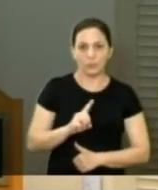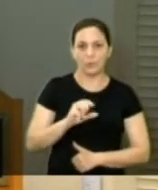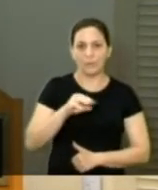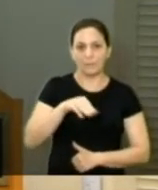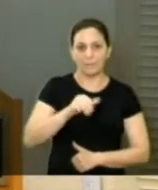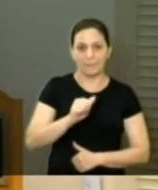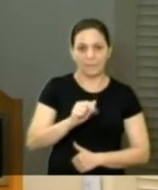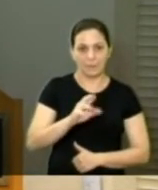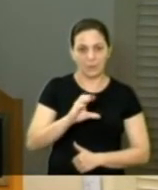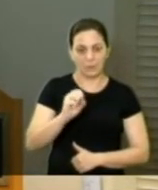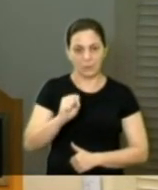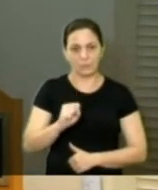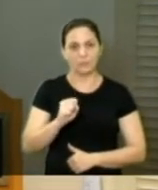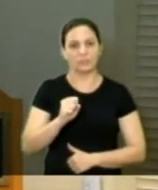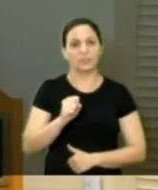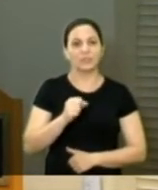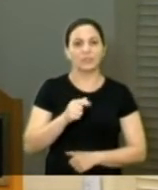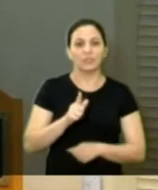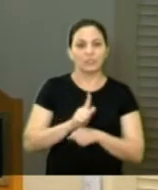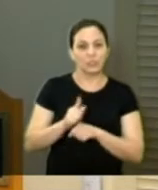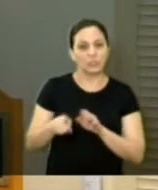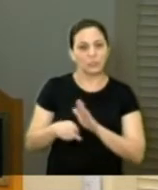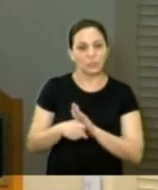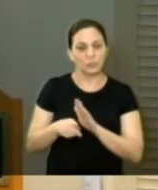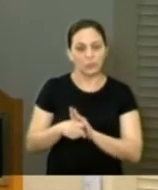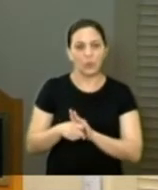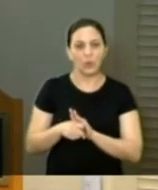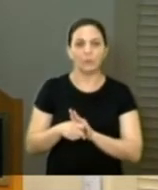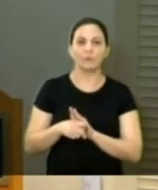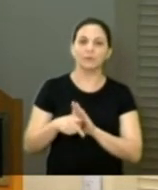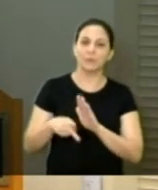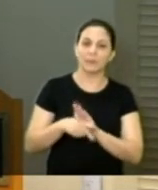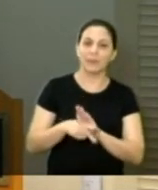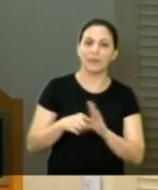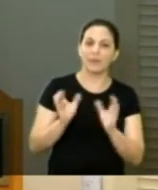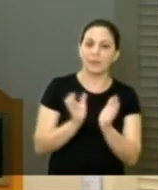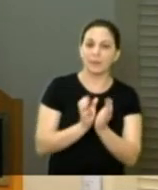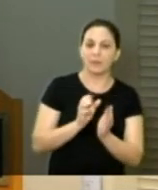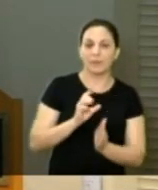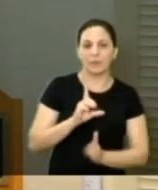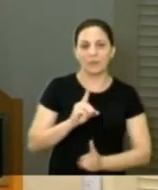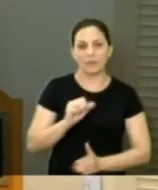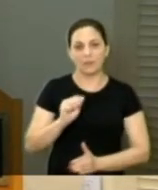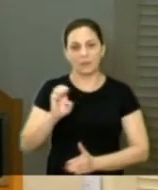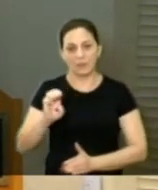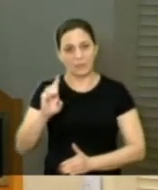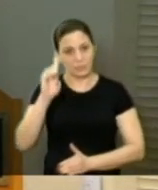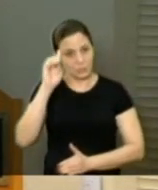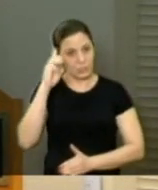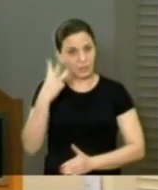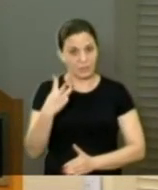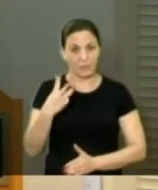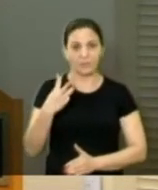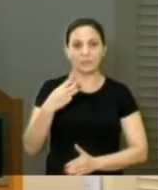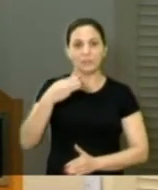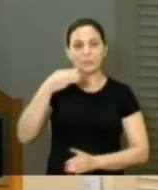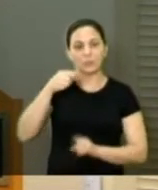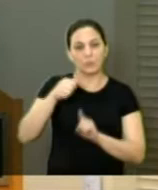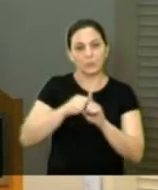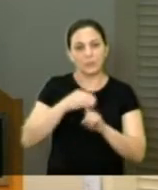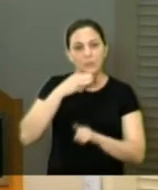do gerente Fábio Scalise e toda a equipe do DAE, que realizaram na manhã do dia 3 de março a retirada de